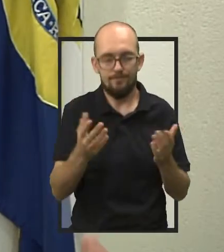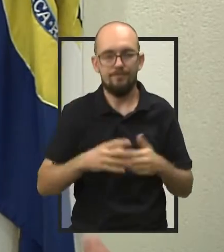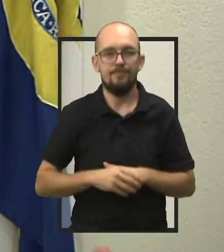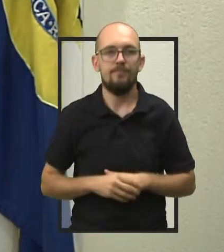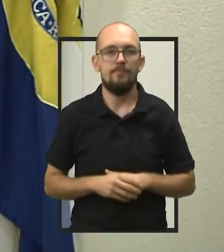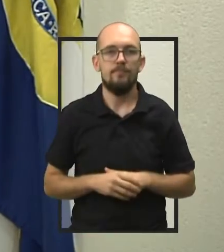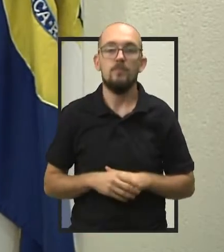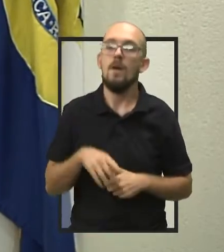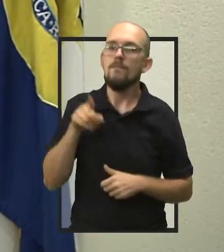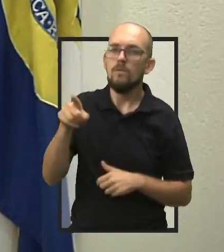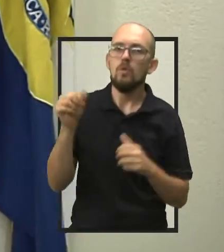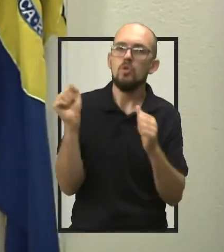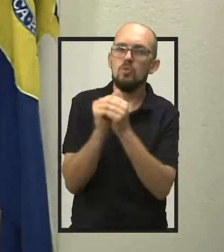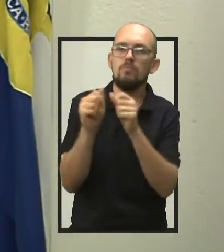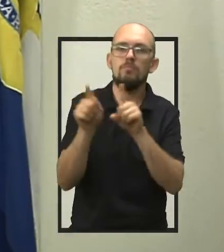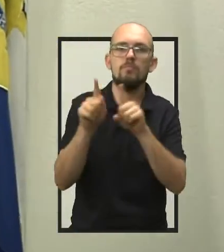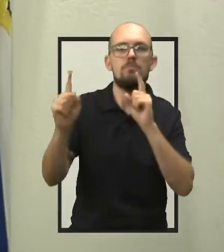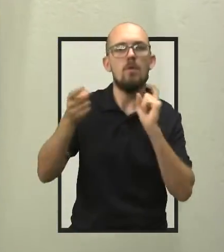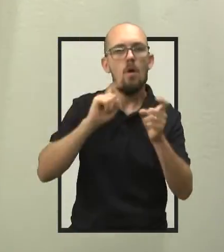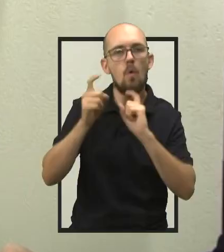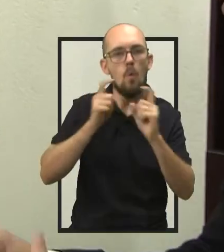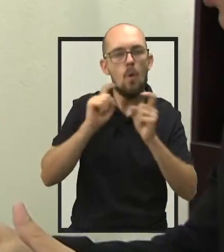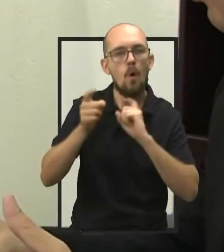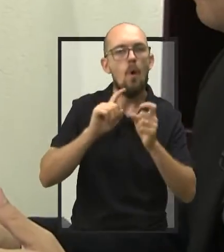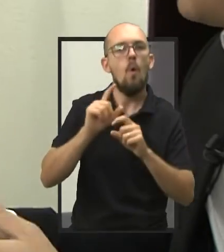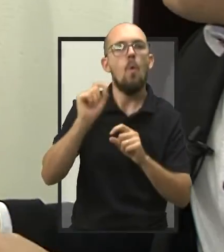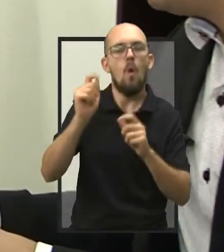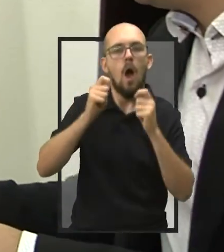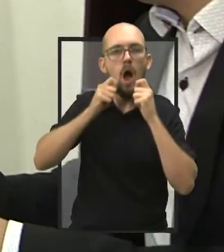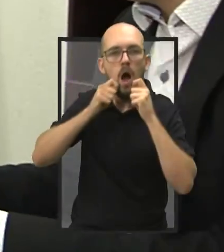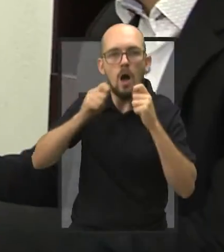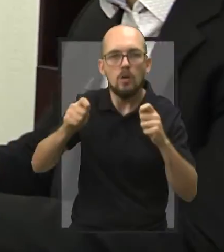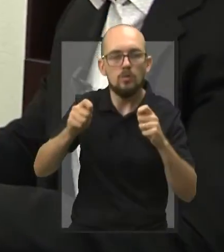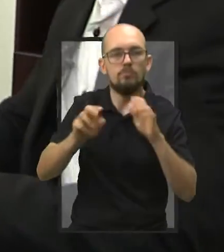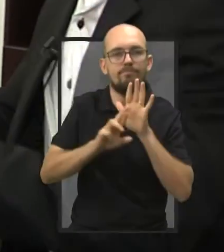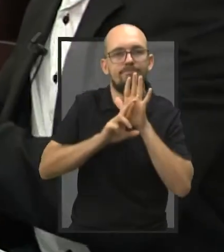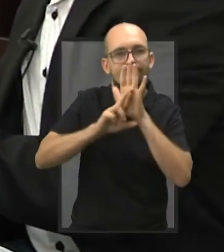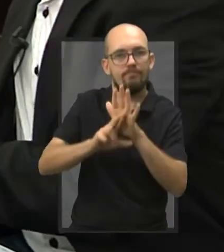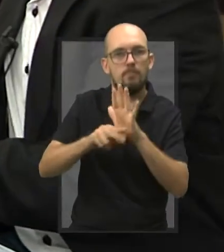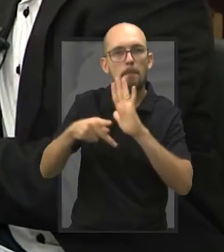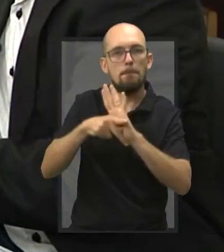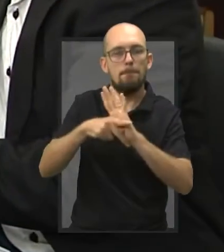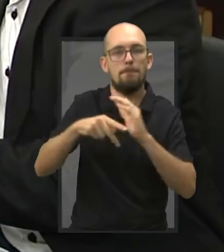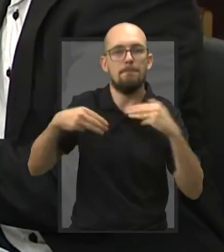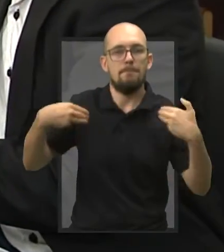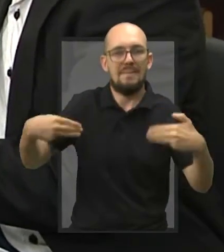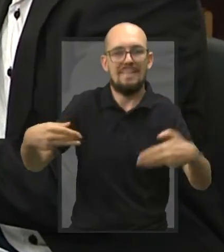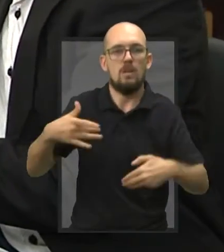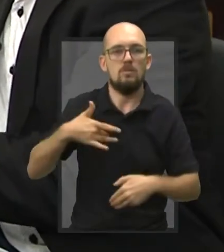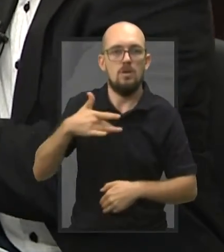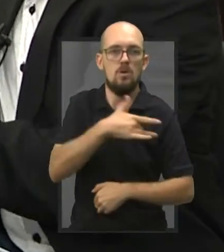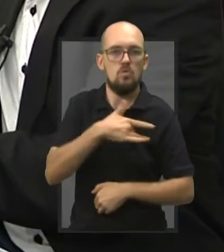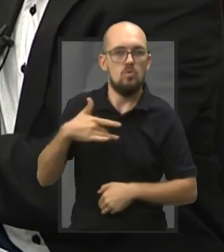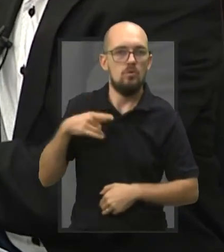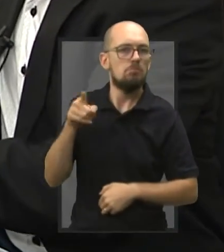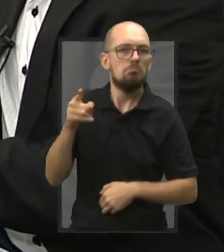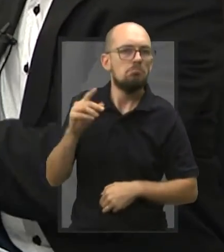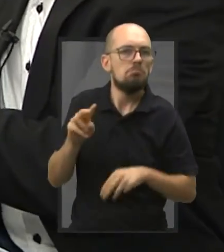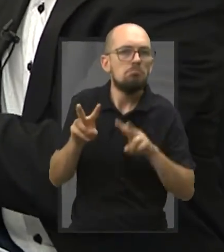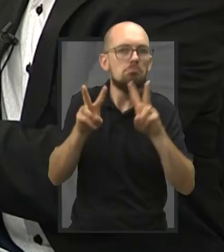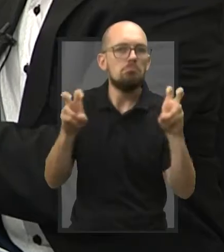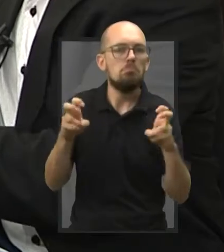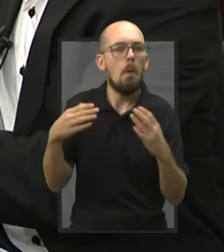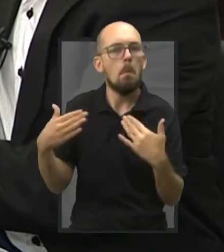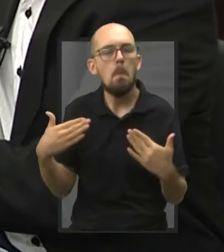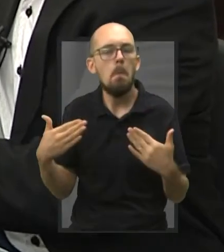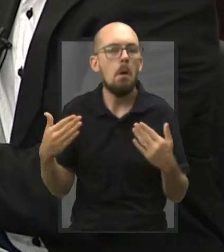O senhor teve uma audiência também com assessores, representantes do Ministério da Saúde. Qual que foi o assunto? Qual